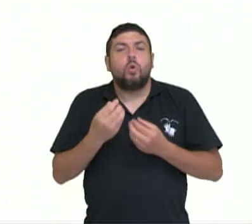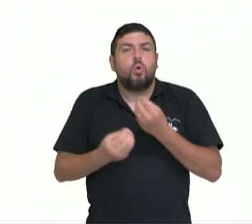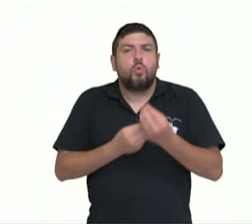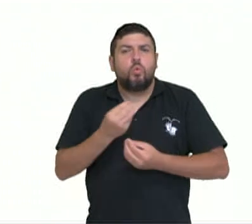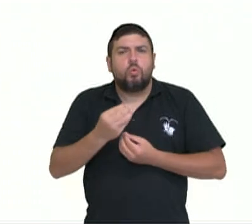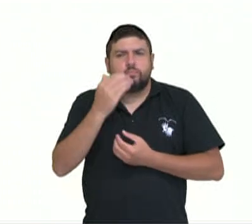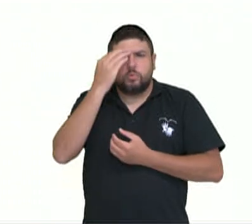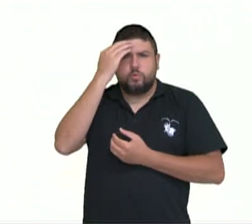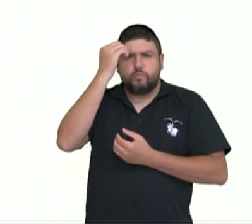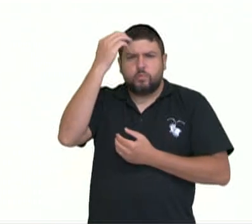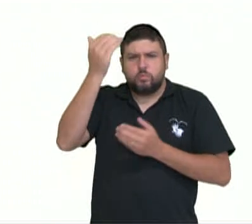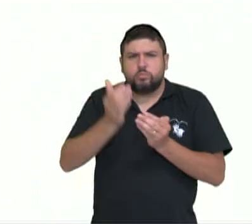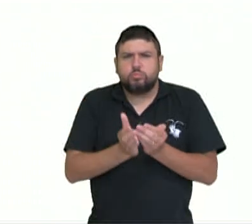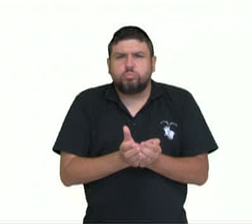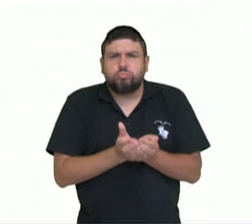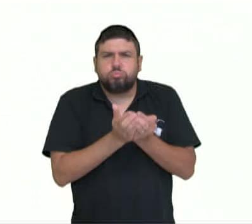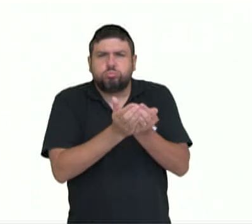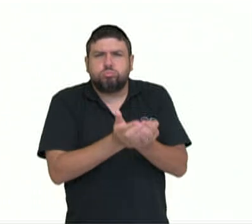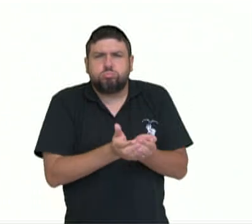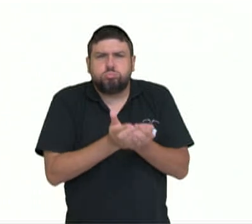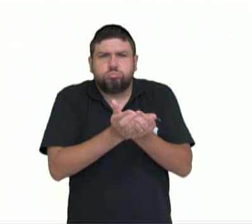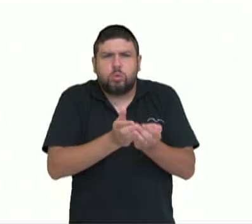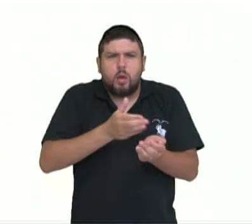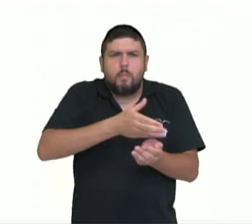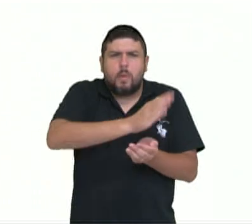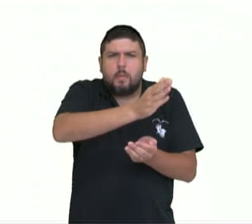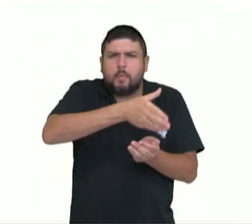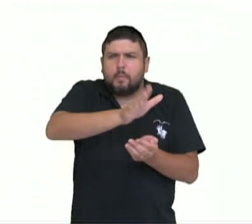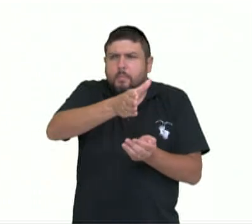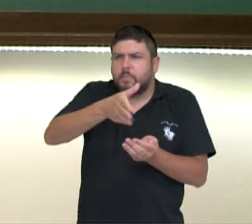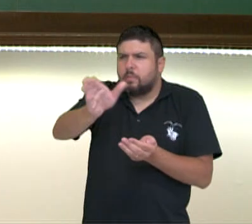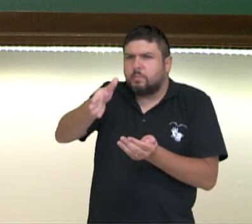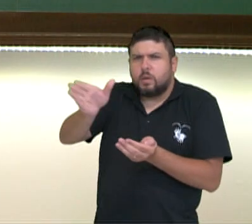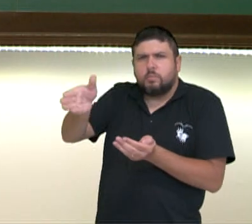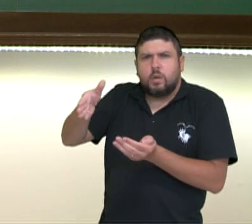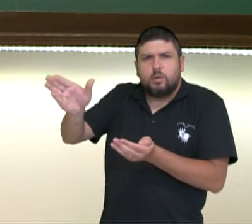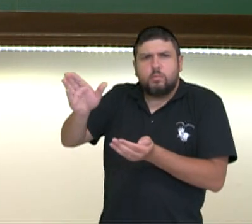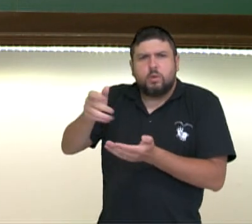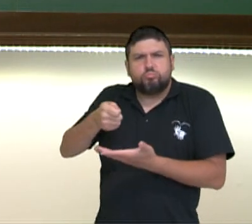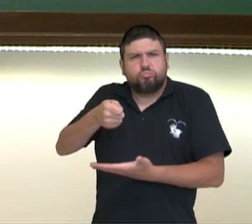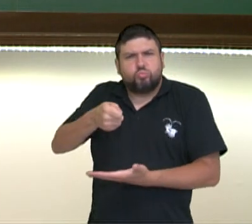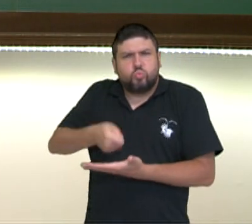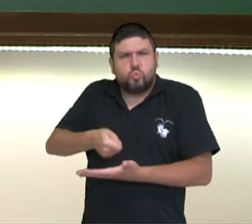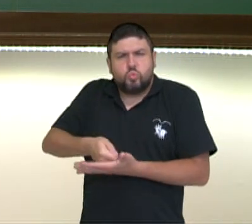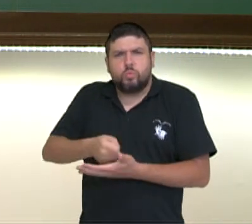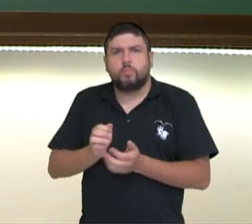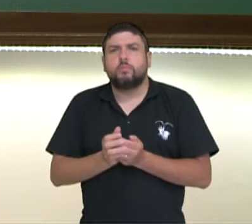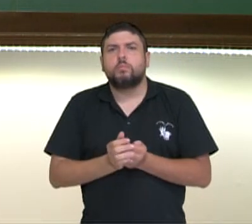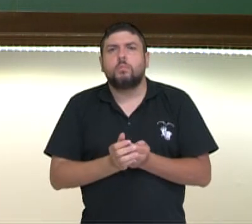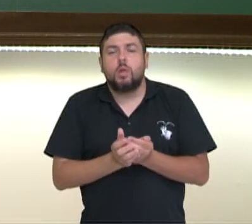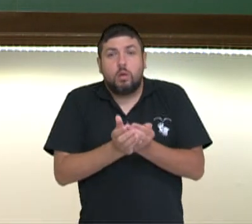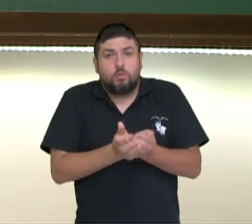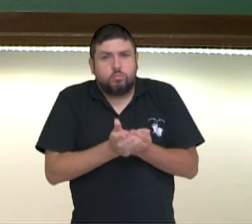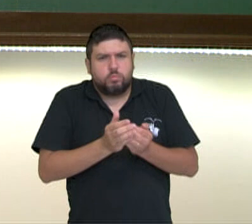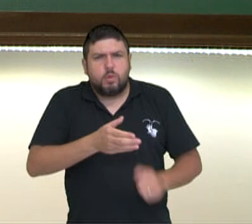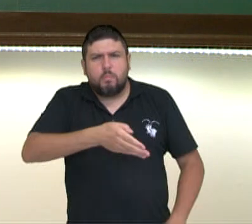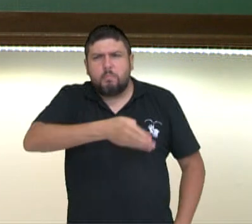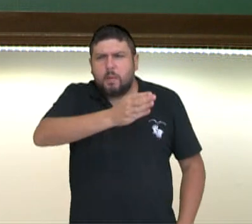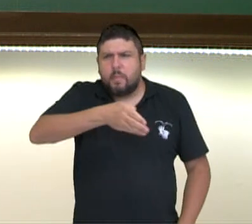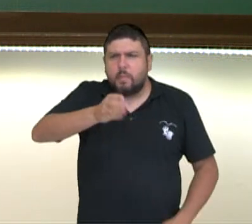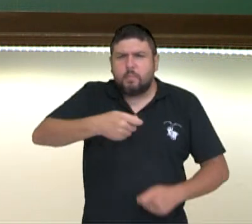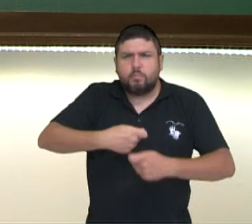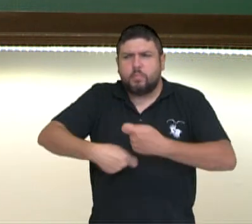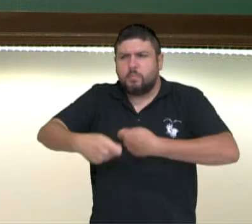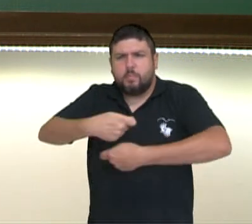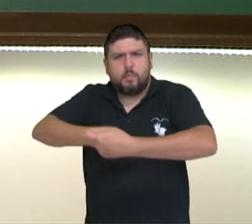marítima para expandir os seus negócios além mar. E é através dessa expansão comercial, principalmente marítima,